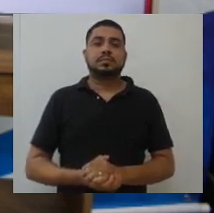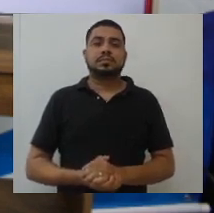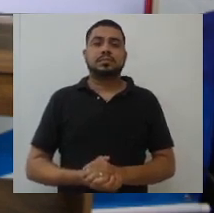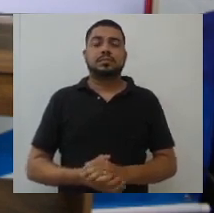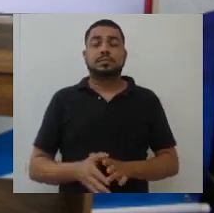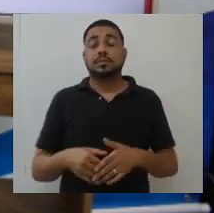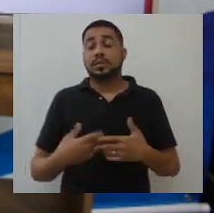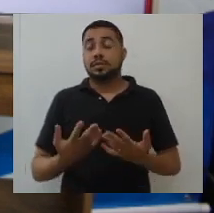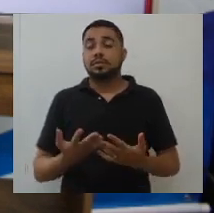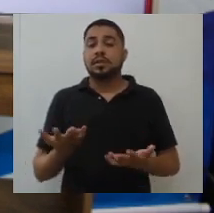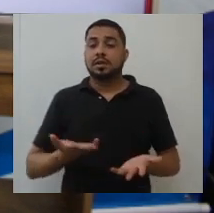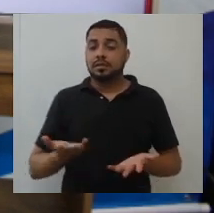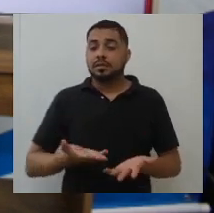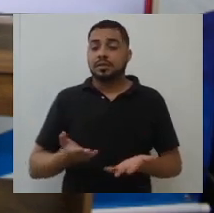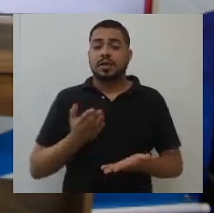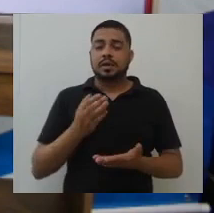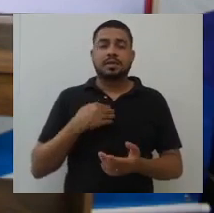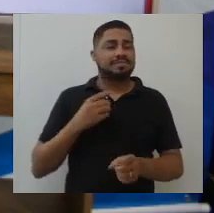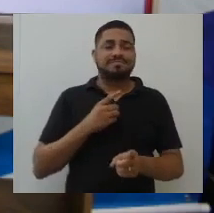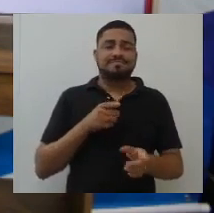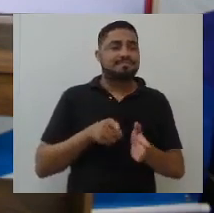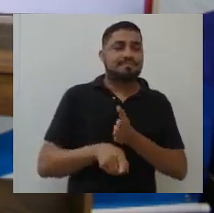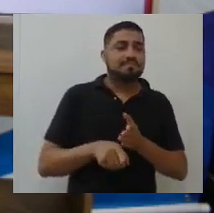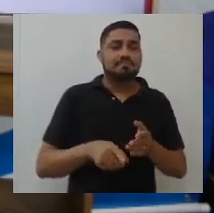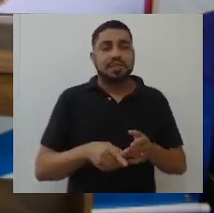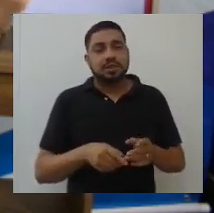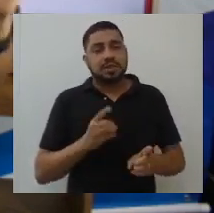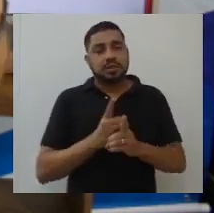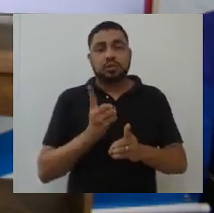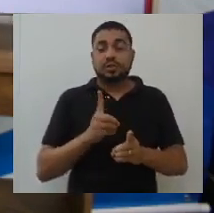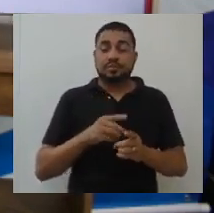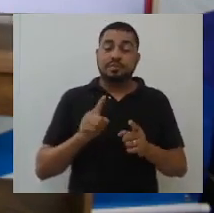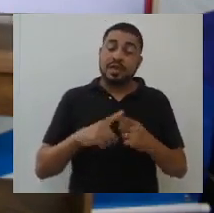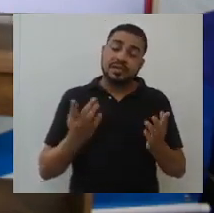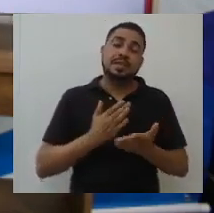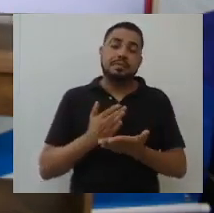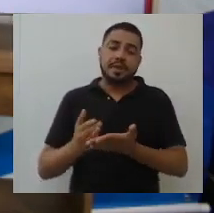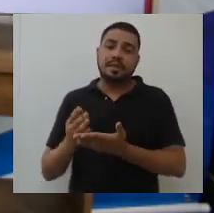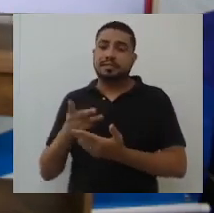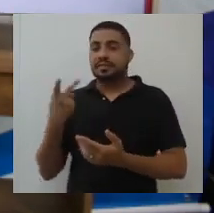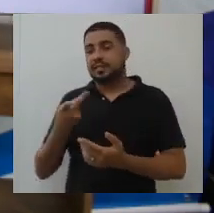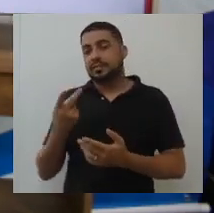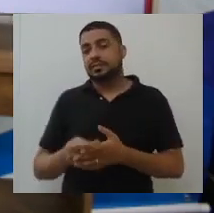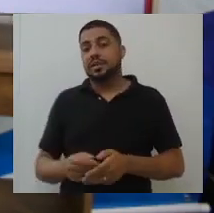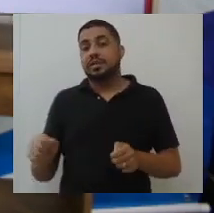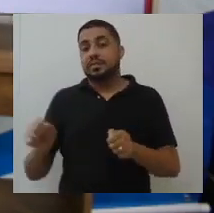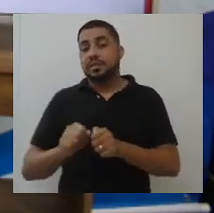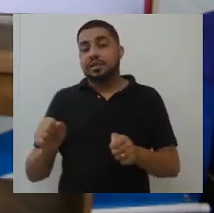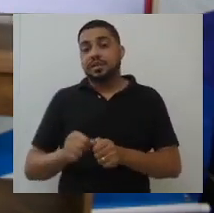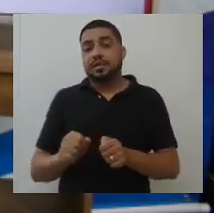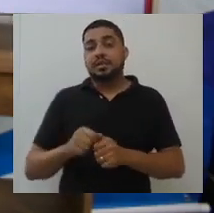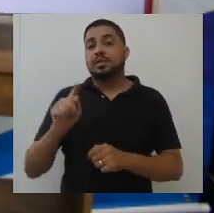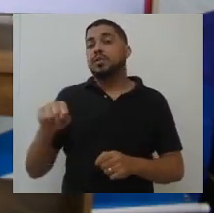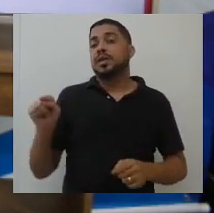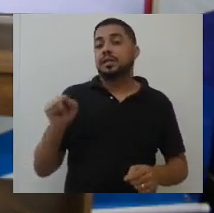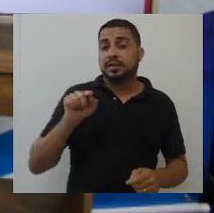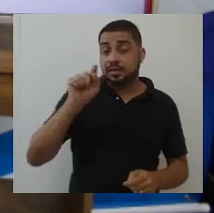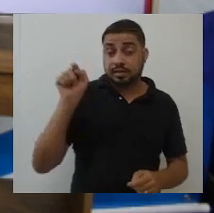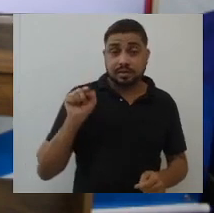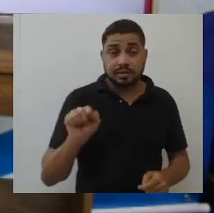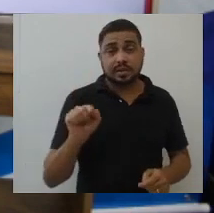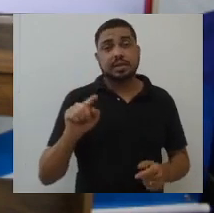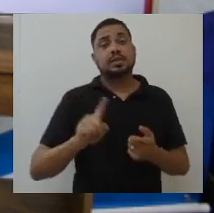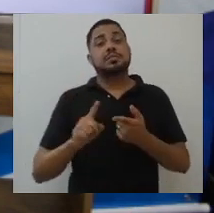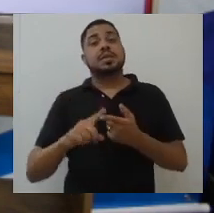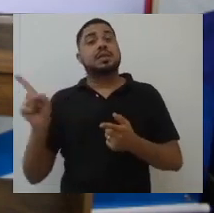Bom, não estou achando agora, mas é a parte que fala do interrogativo negativo. Vê só, para formar interrogativo negativo em inglês, a gente precisa